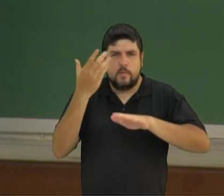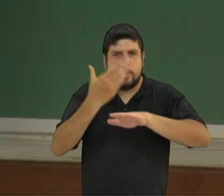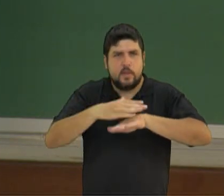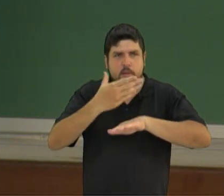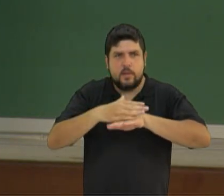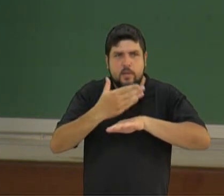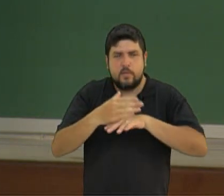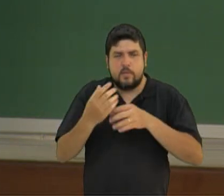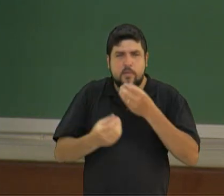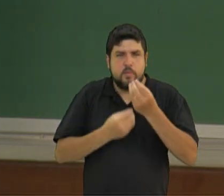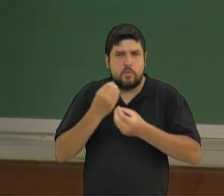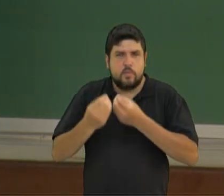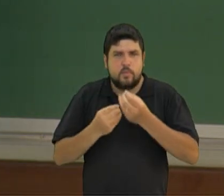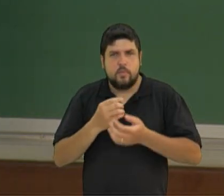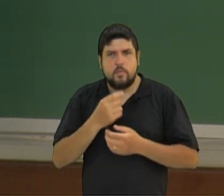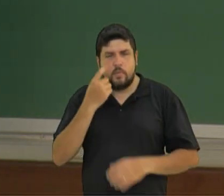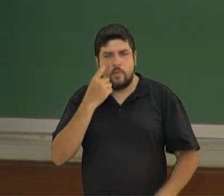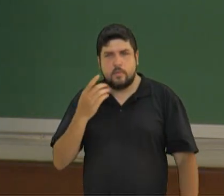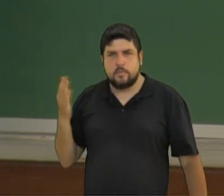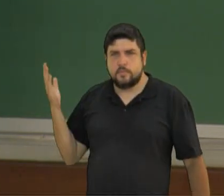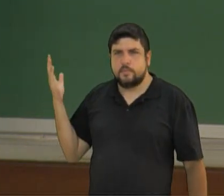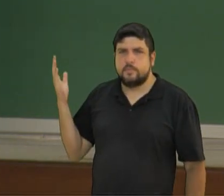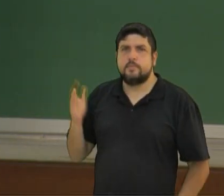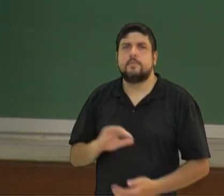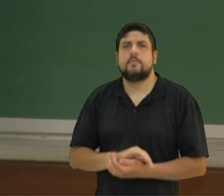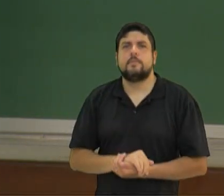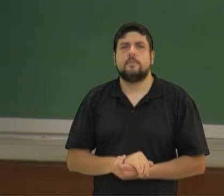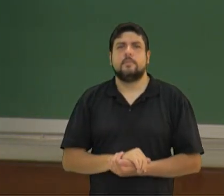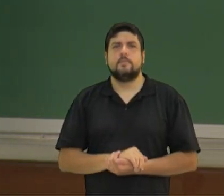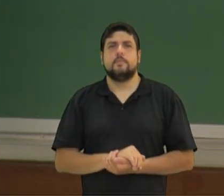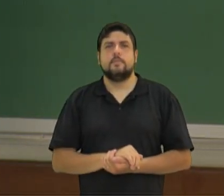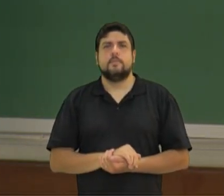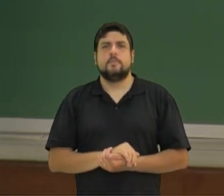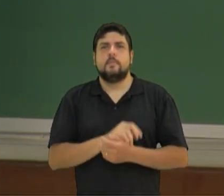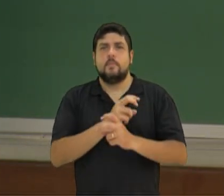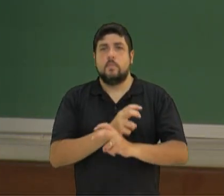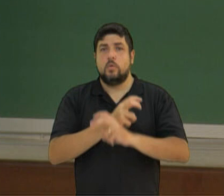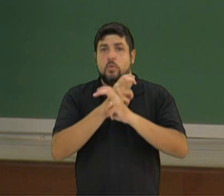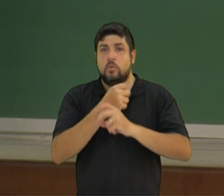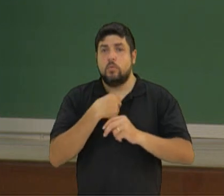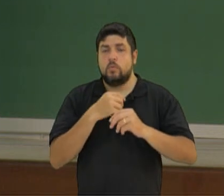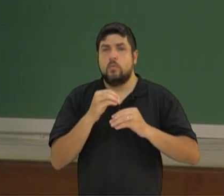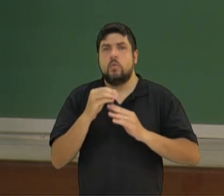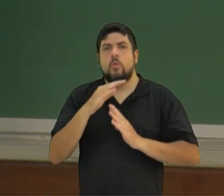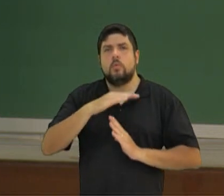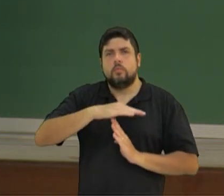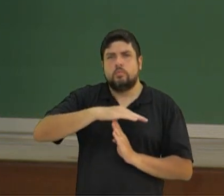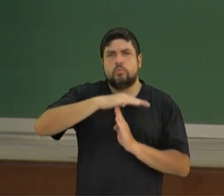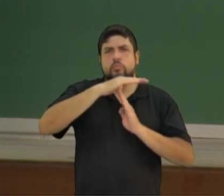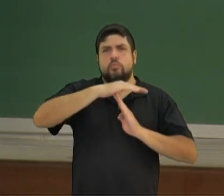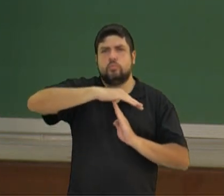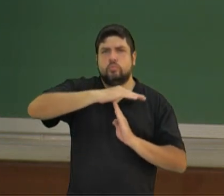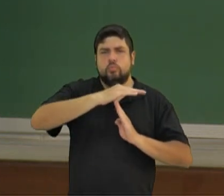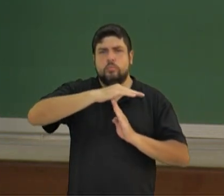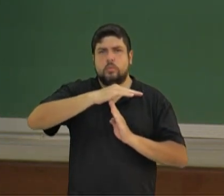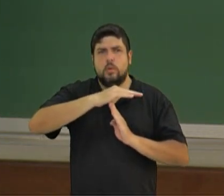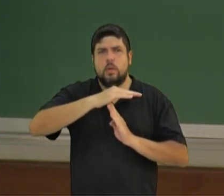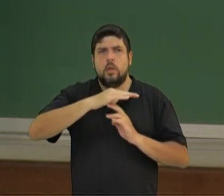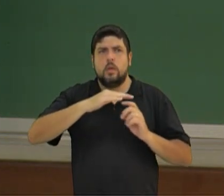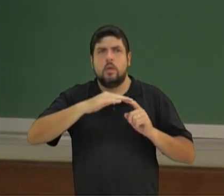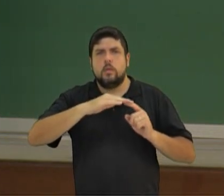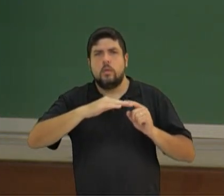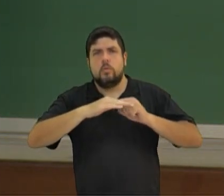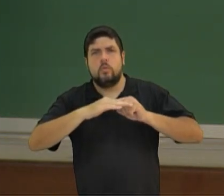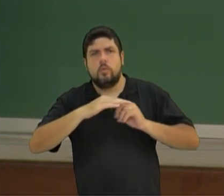do nosso corpo? Então, um dos ossos será o apoio, relativamente fixo ao músculo, enquanto o outro vai